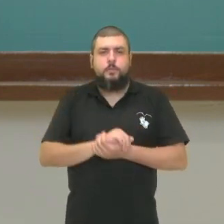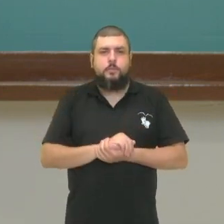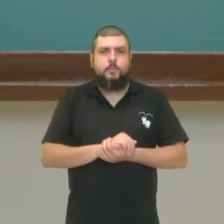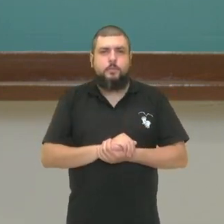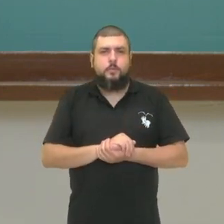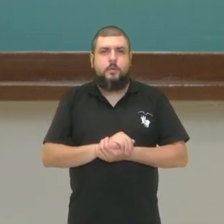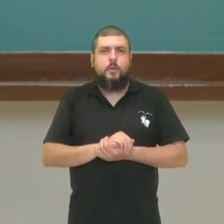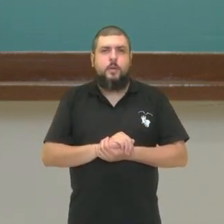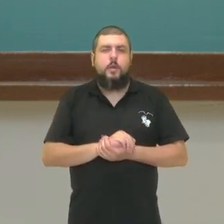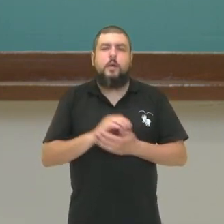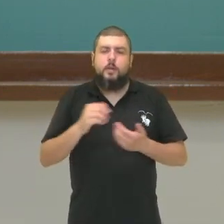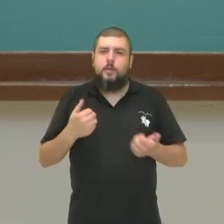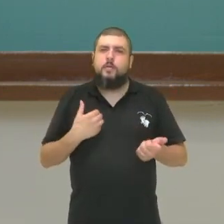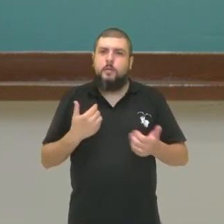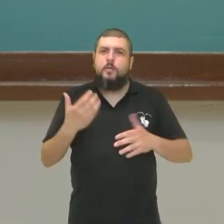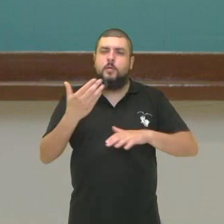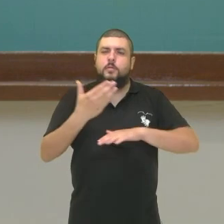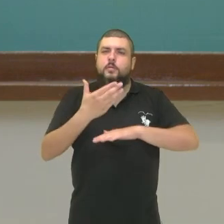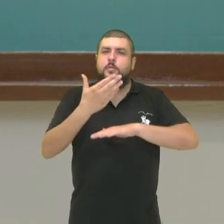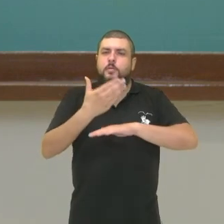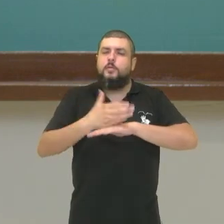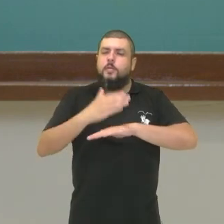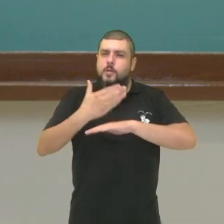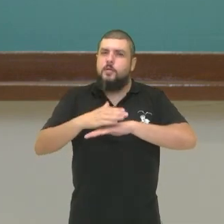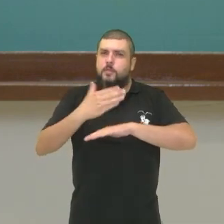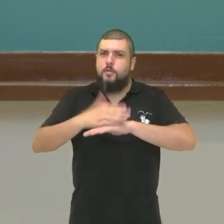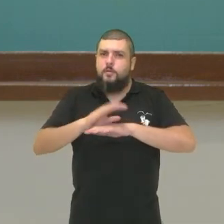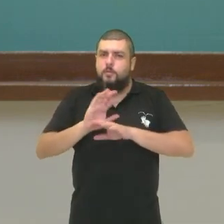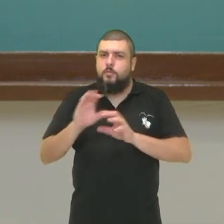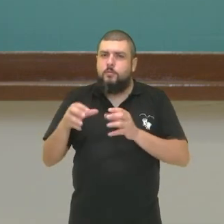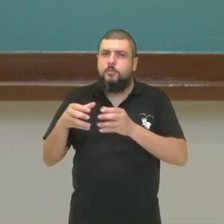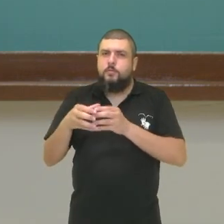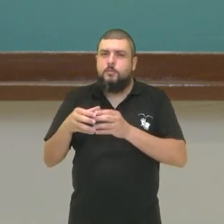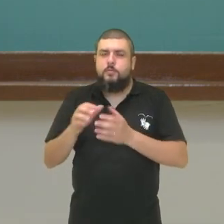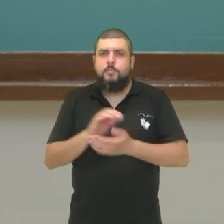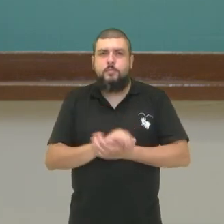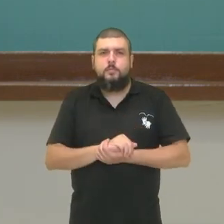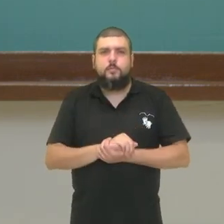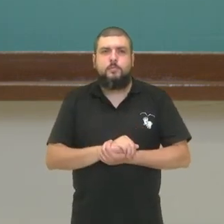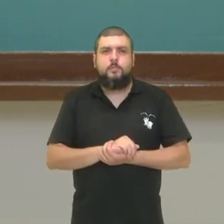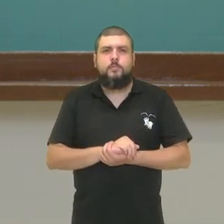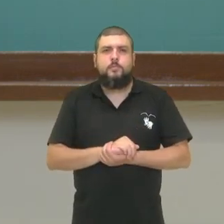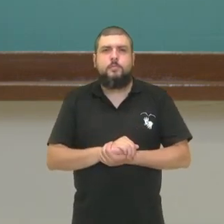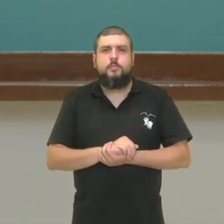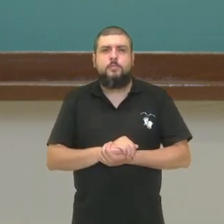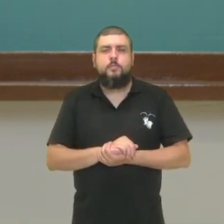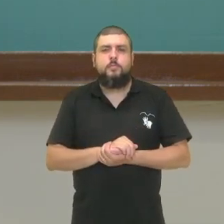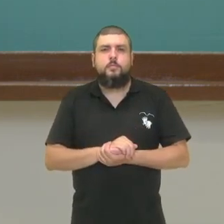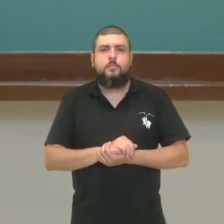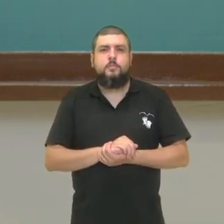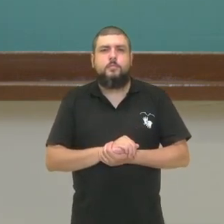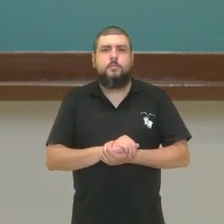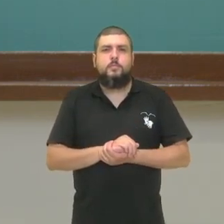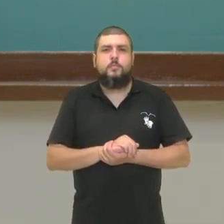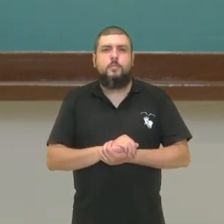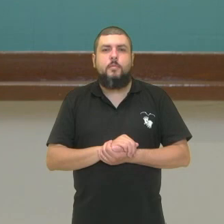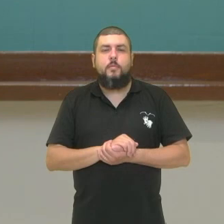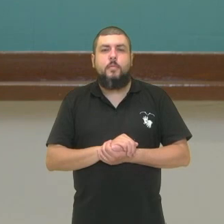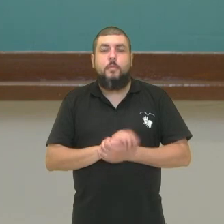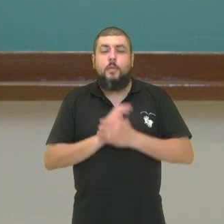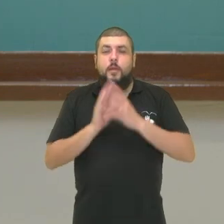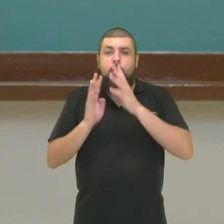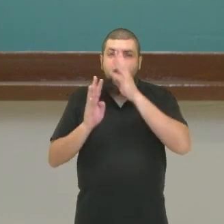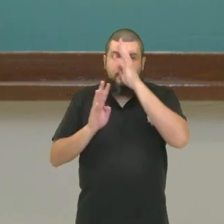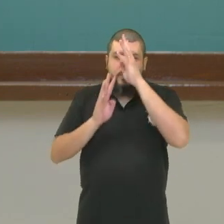grupo aquela frase que então, ele tem que improvisar o movimento ali. E a improvisação é isso. Então, o